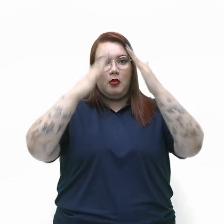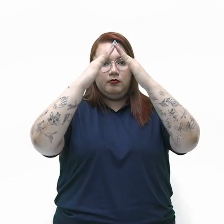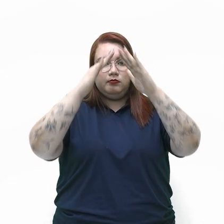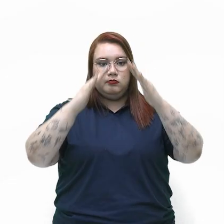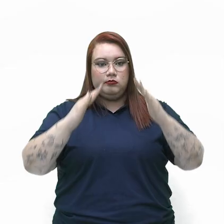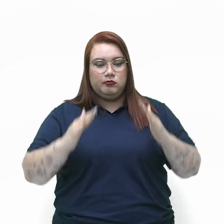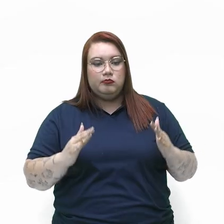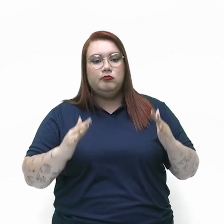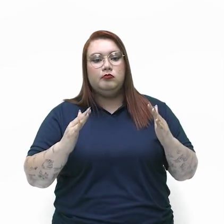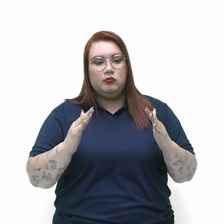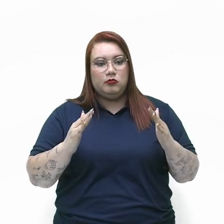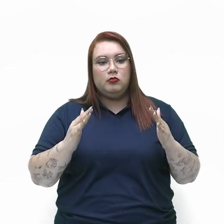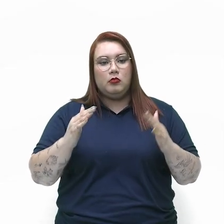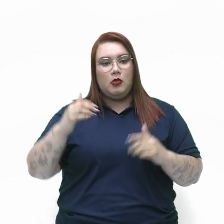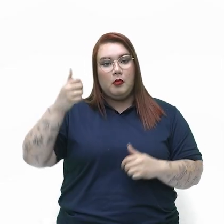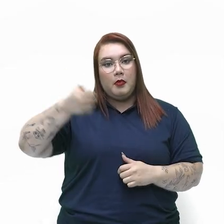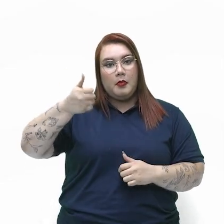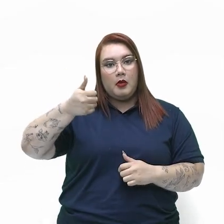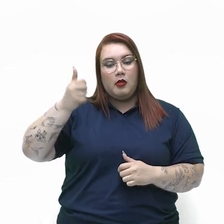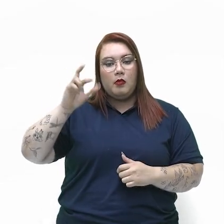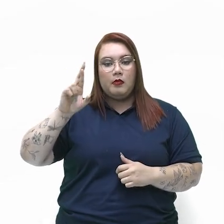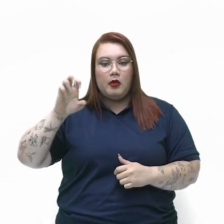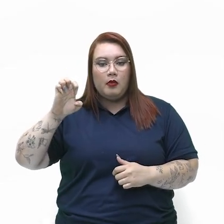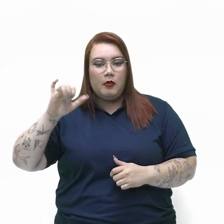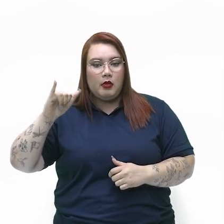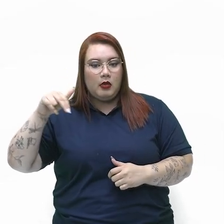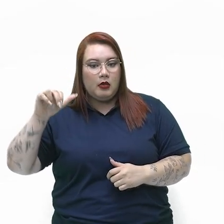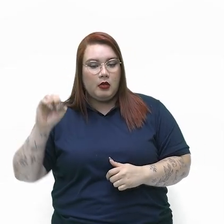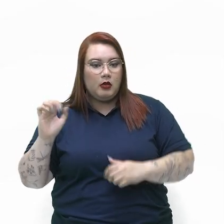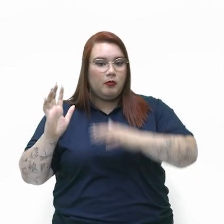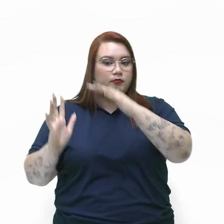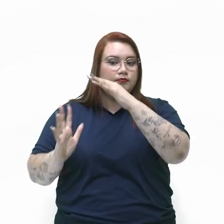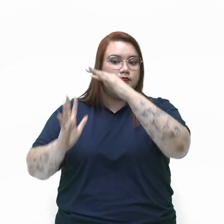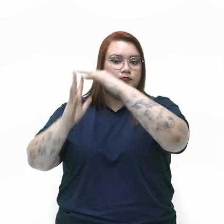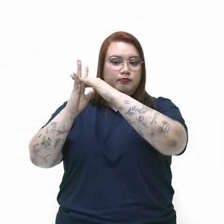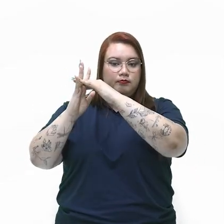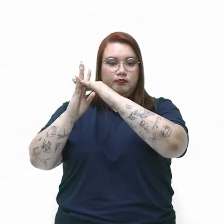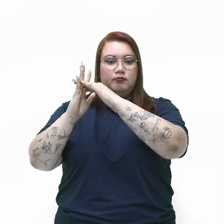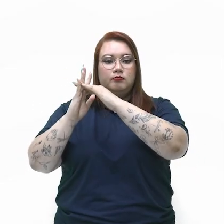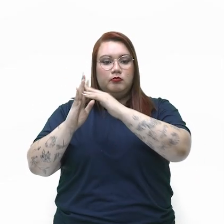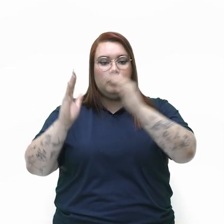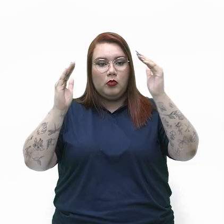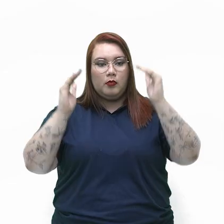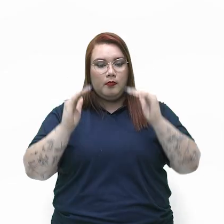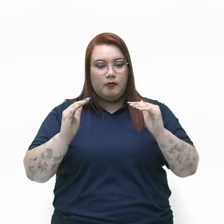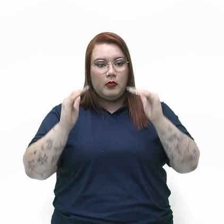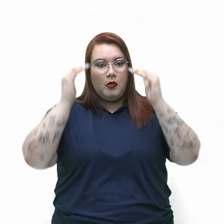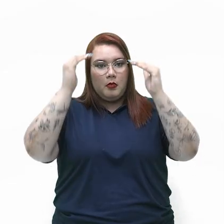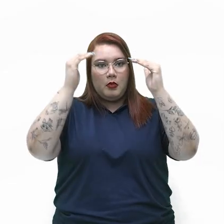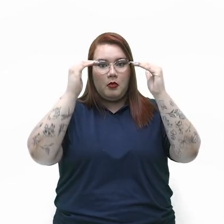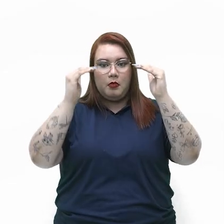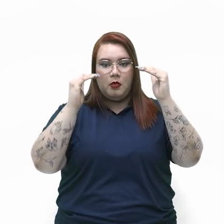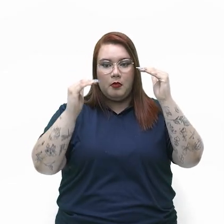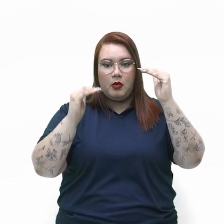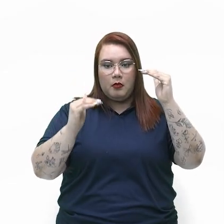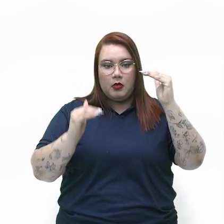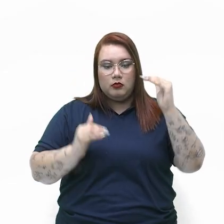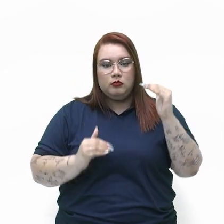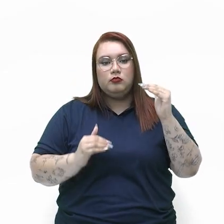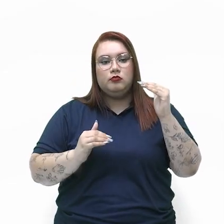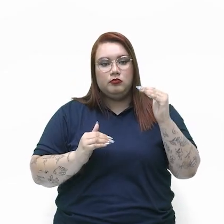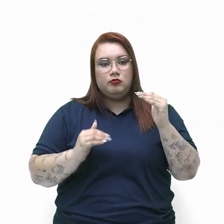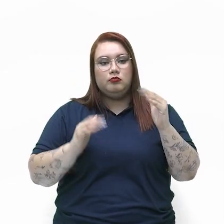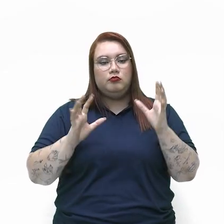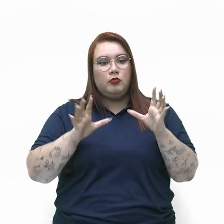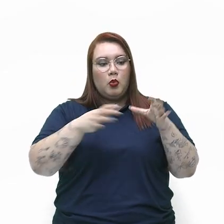gente observa que o reino é o nível mais amplo de classificação, né? Os seres vivos são divididos em grandes grupos chamados